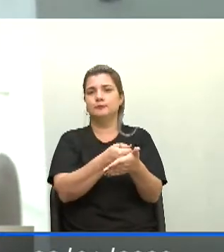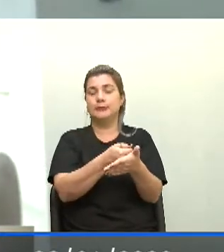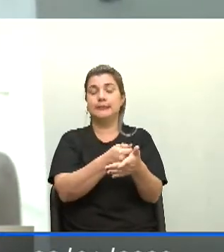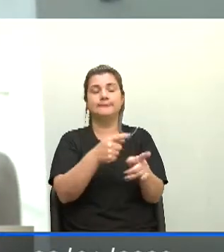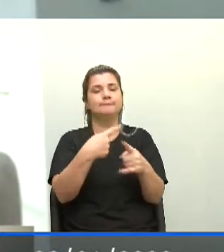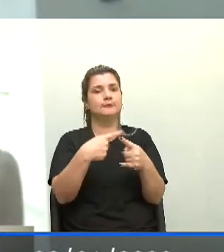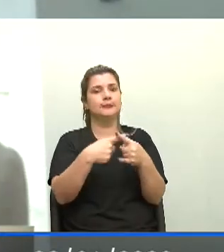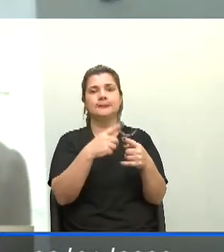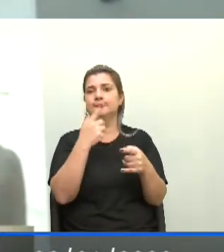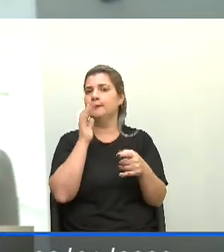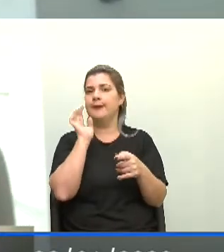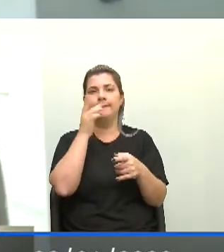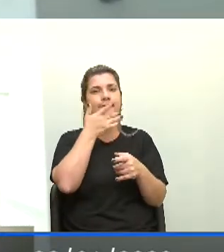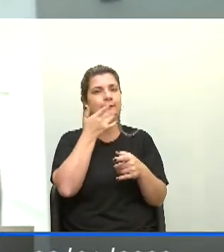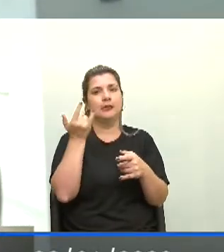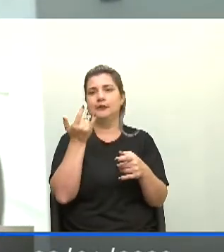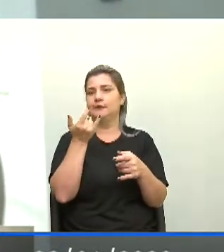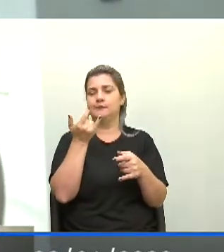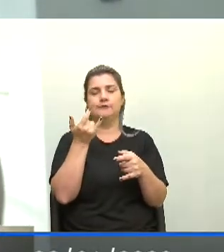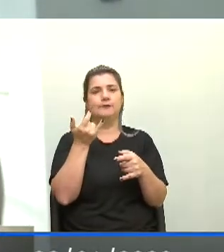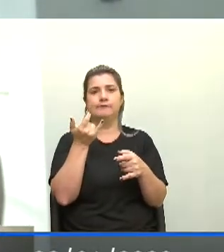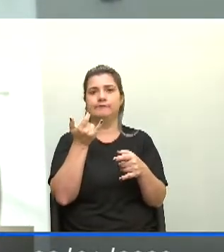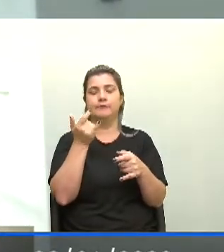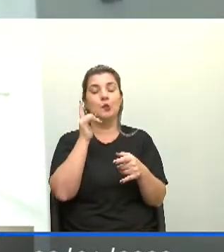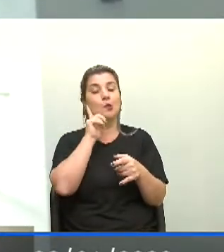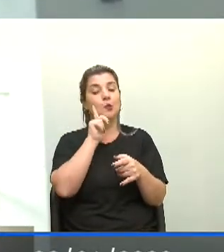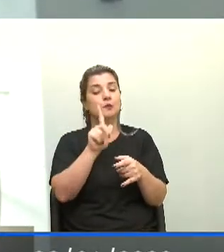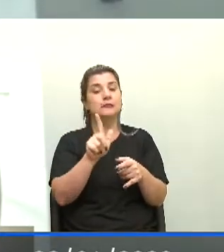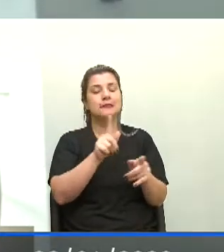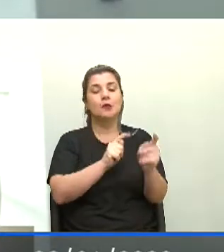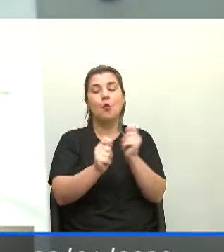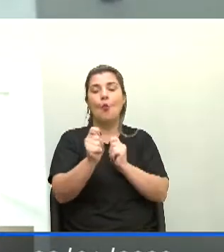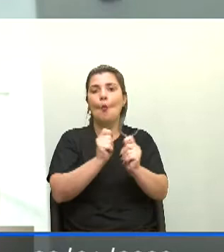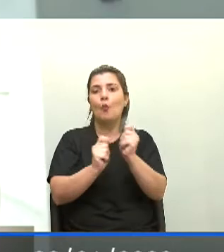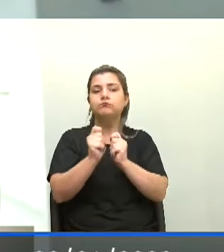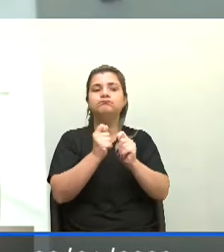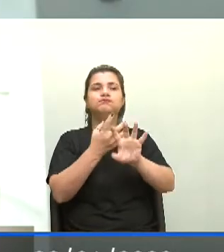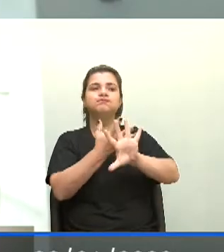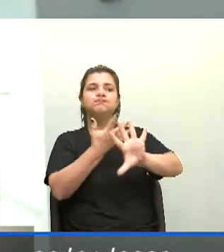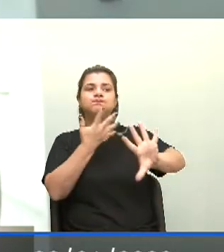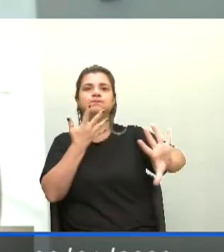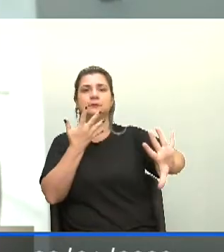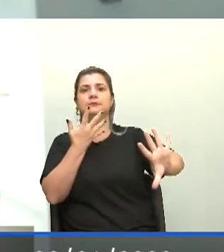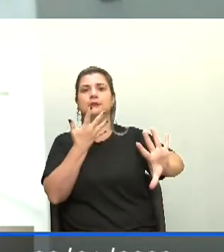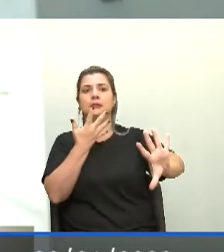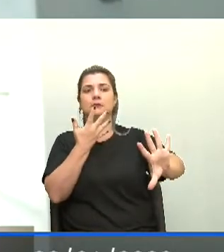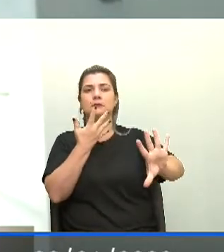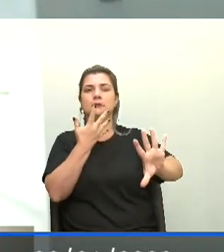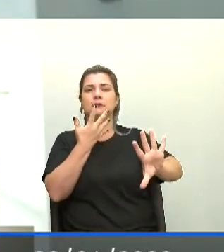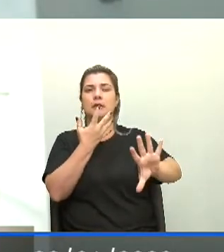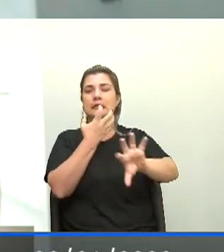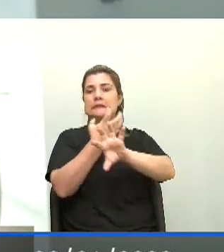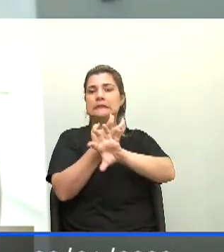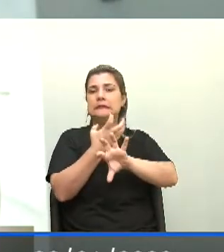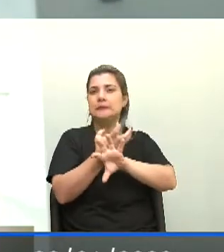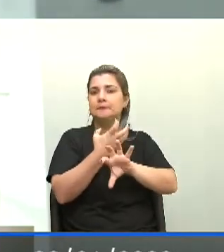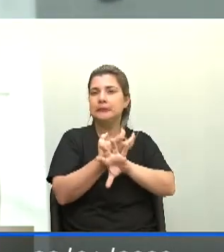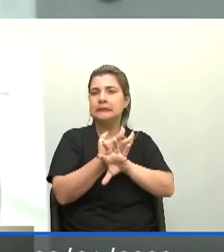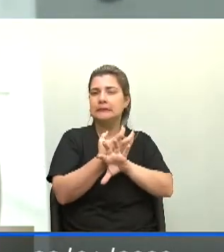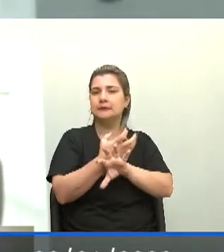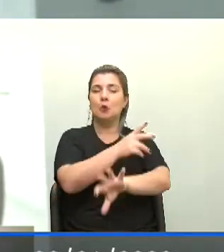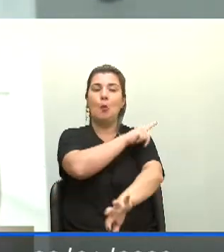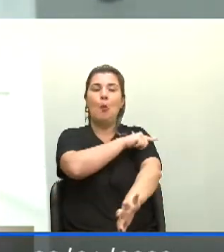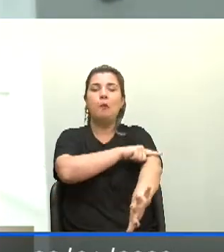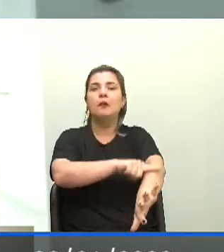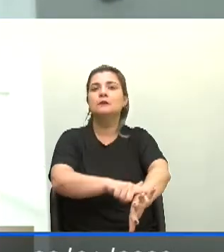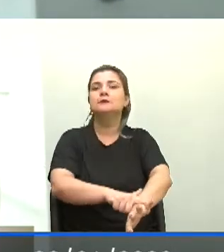planta e conseguir controlar o distanciamento, contra a disciplina das pessoas. Então, você tem